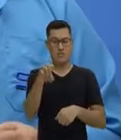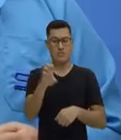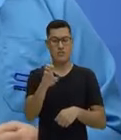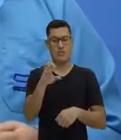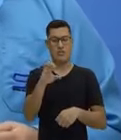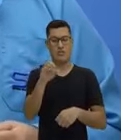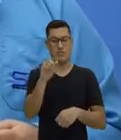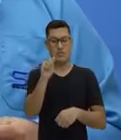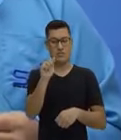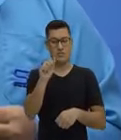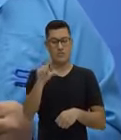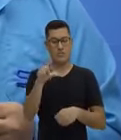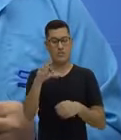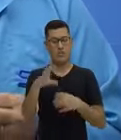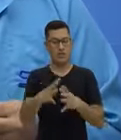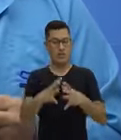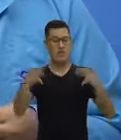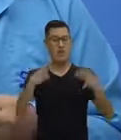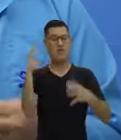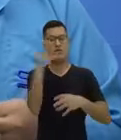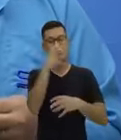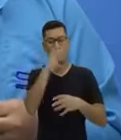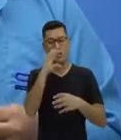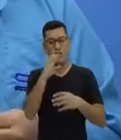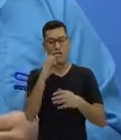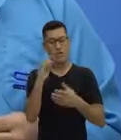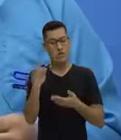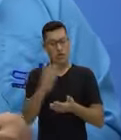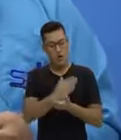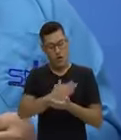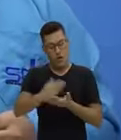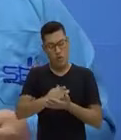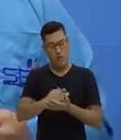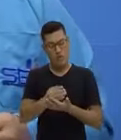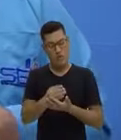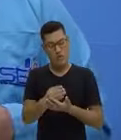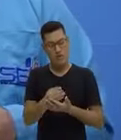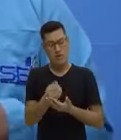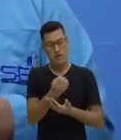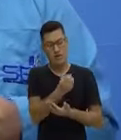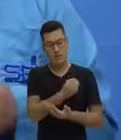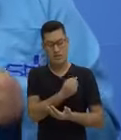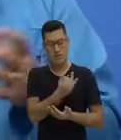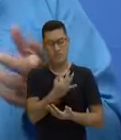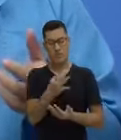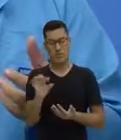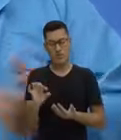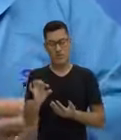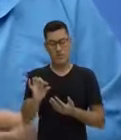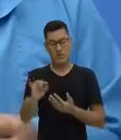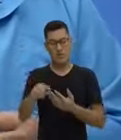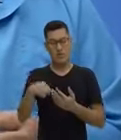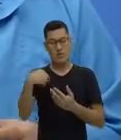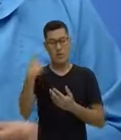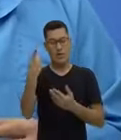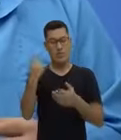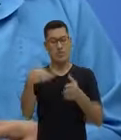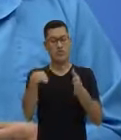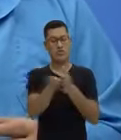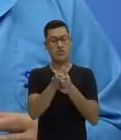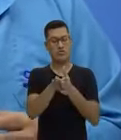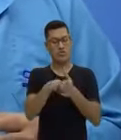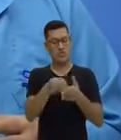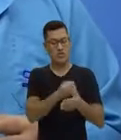muito rapidamente, tá? Ele começa com valores muito pequenos, mas depois de um intervalo de tempo não tão grande, tu vai ter